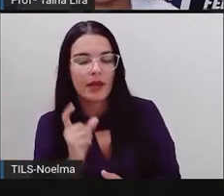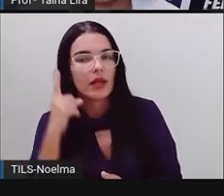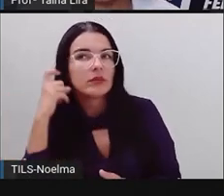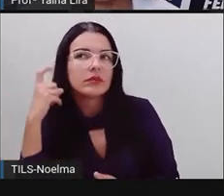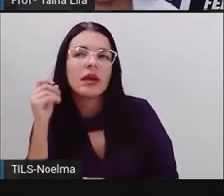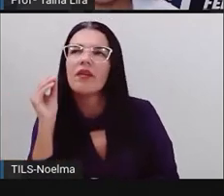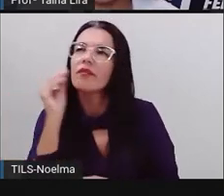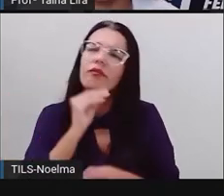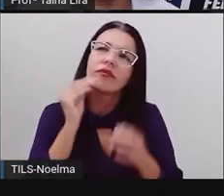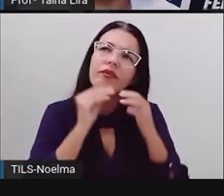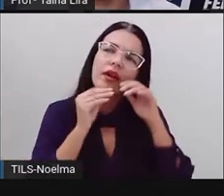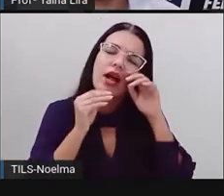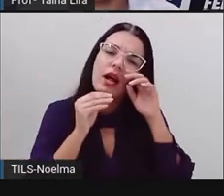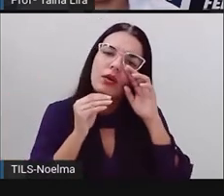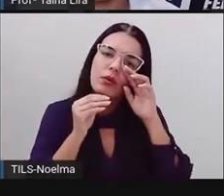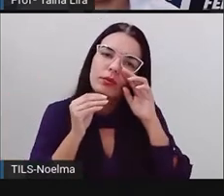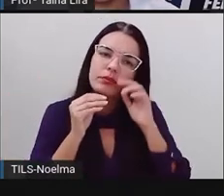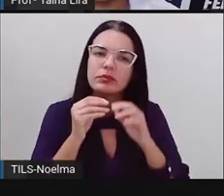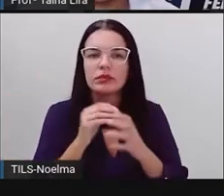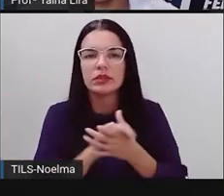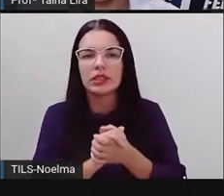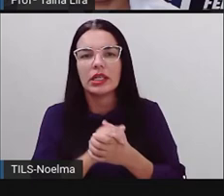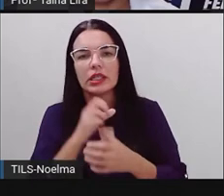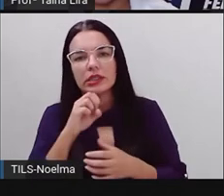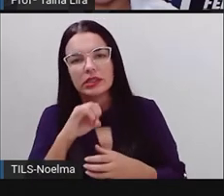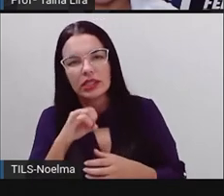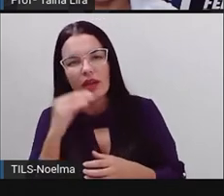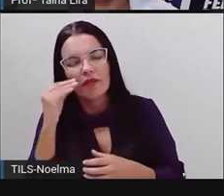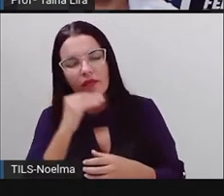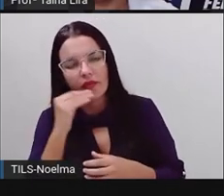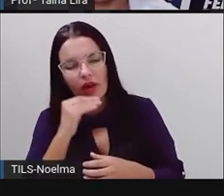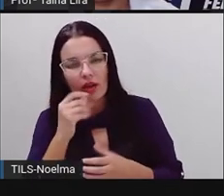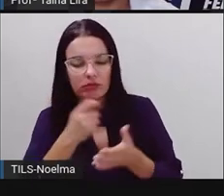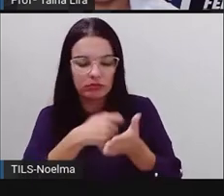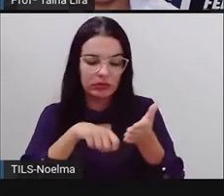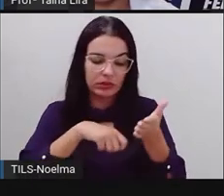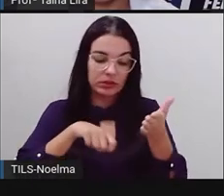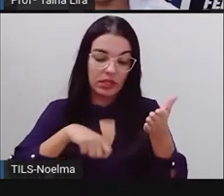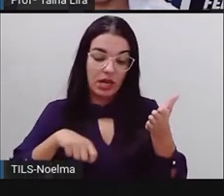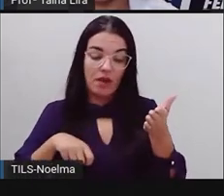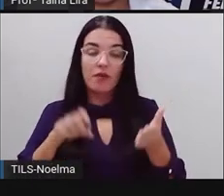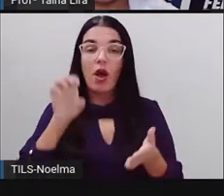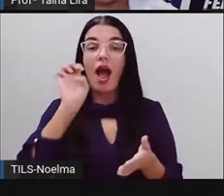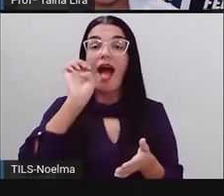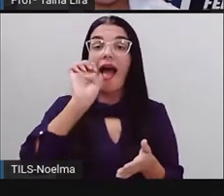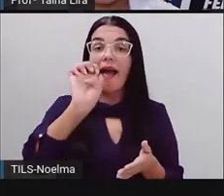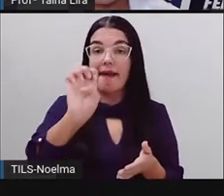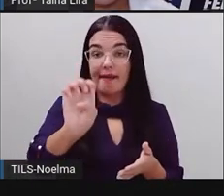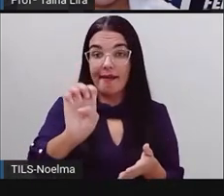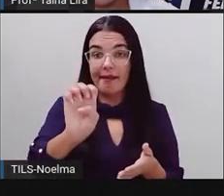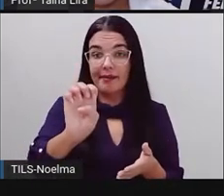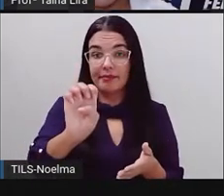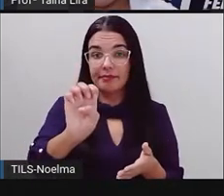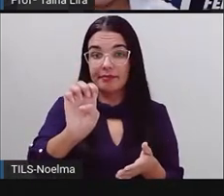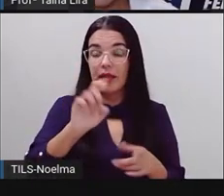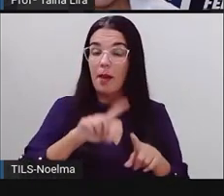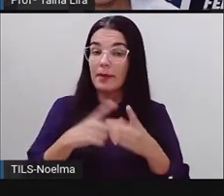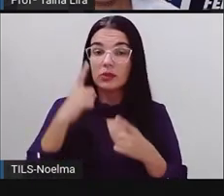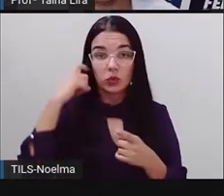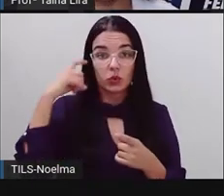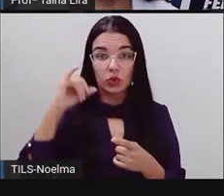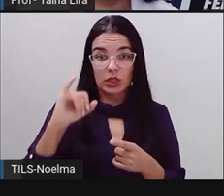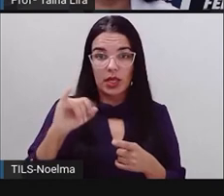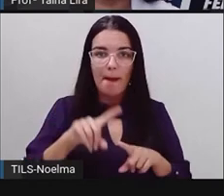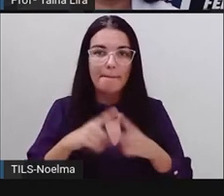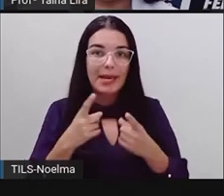Analisa sim for uma sílaba fraca eu escrevo eu escrevo aí com a letra é tá